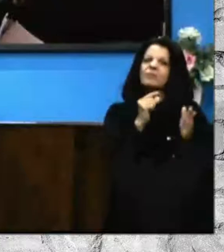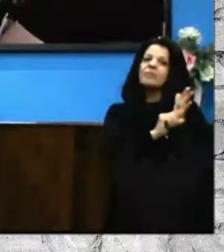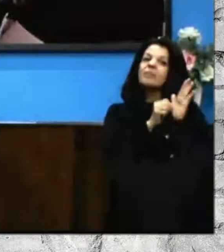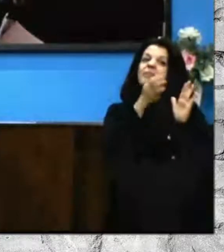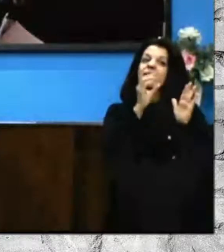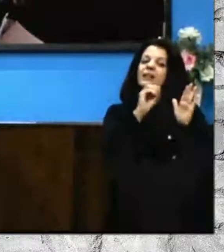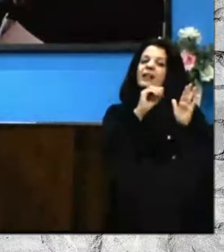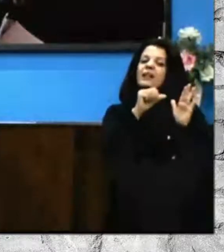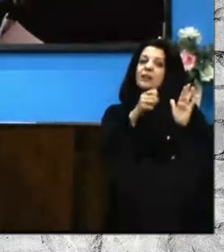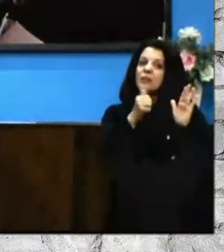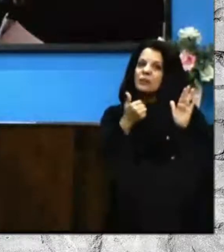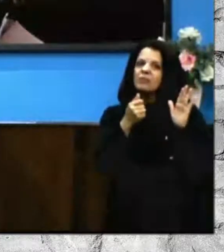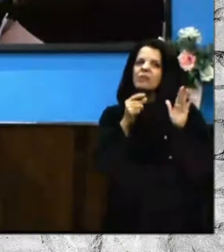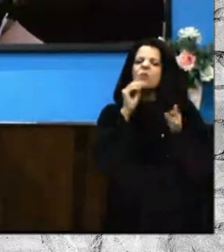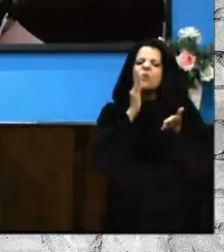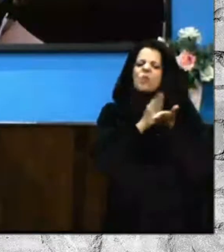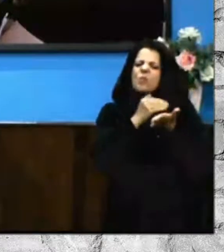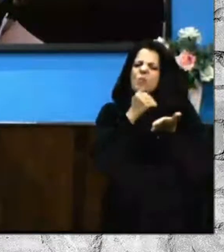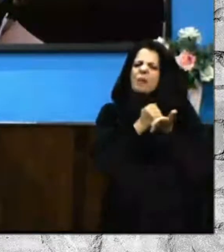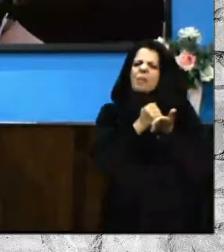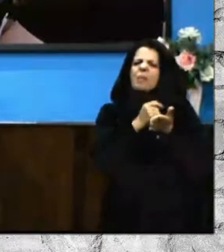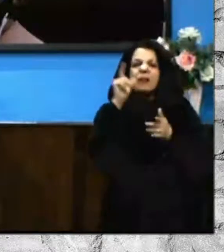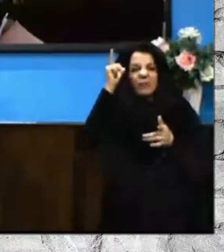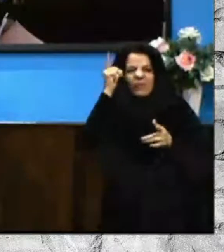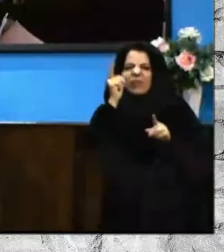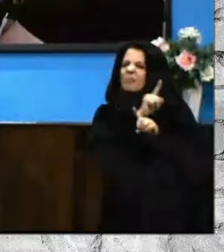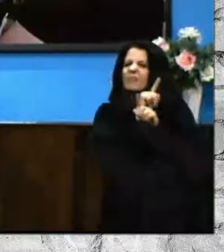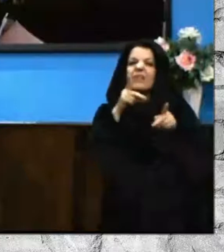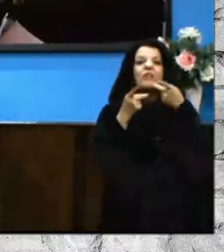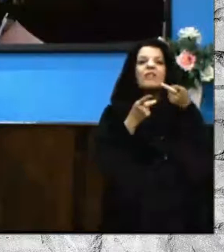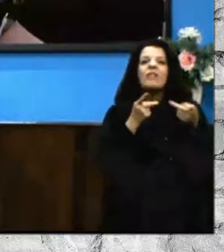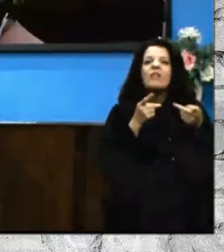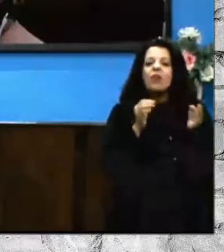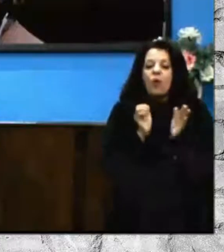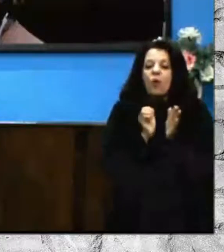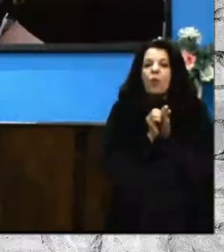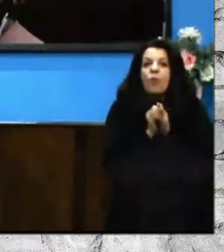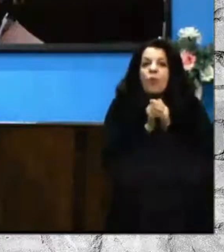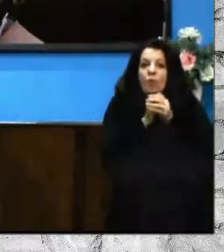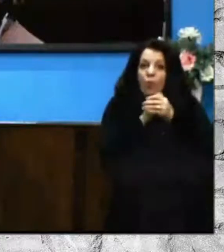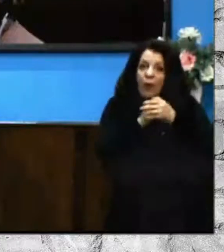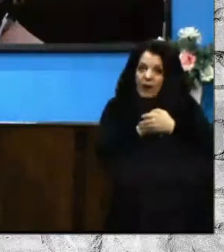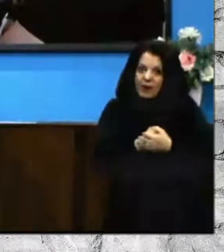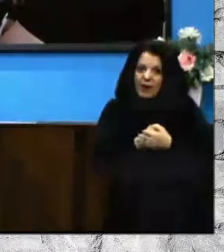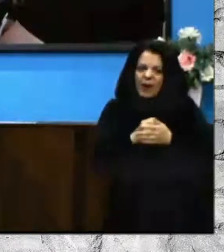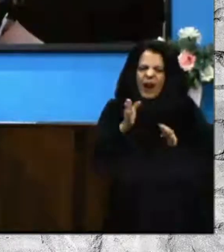que o diabo não disse. Que diz lá, guardará em todos os